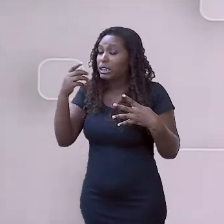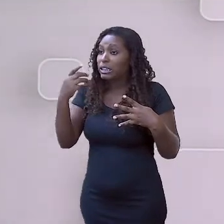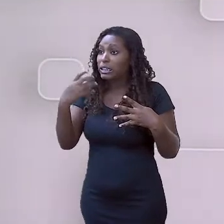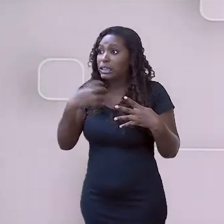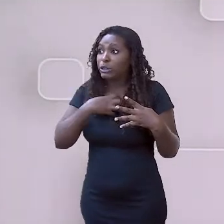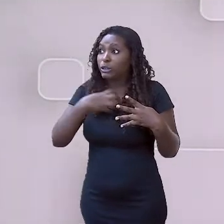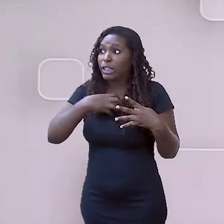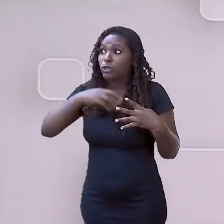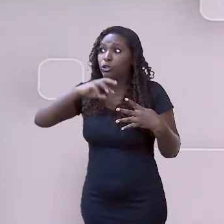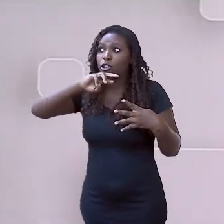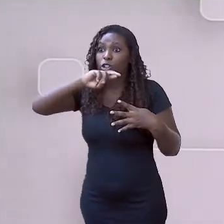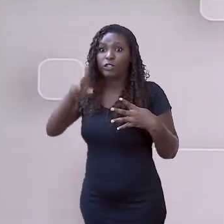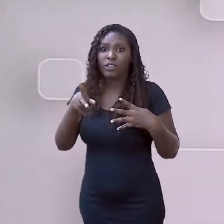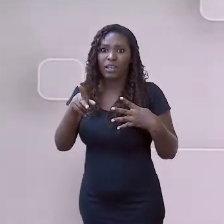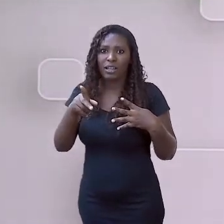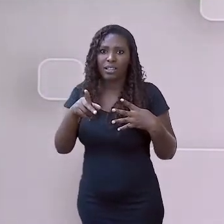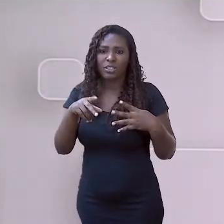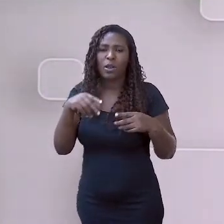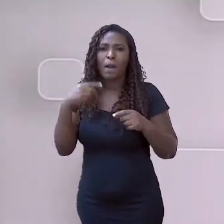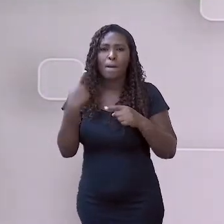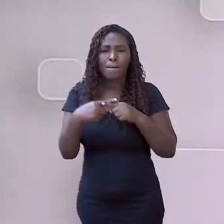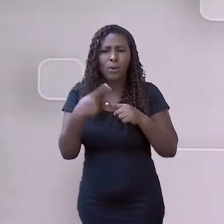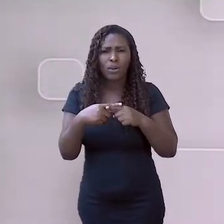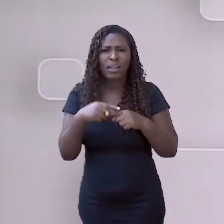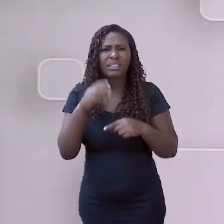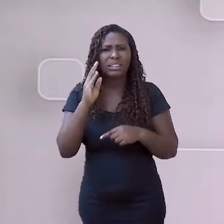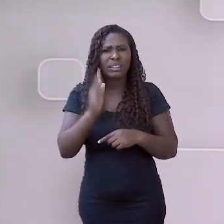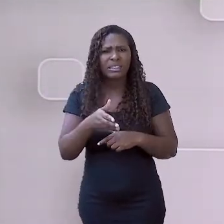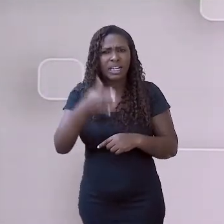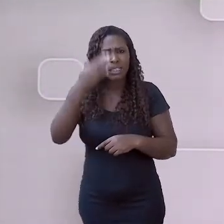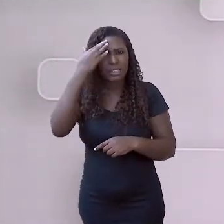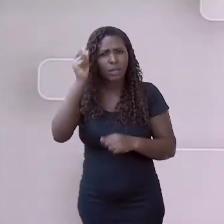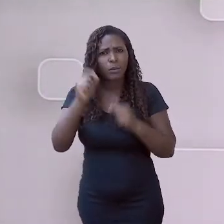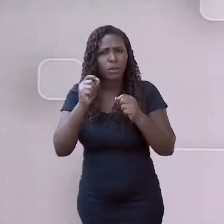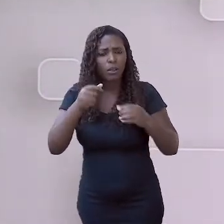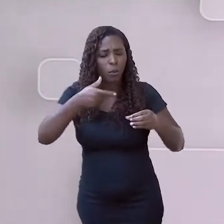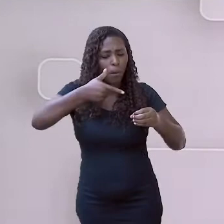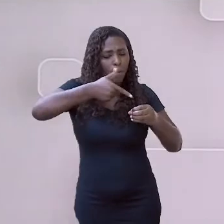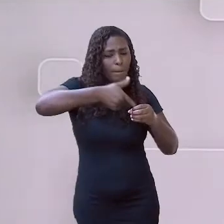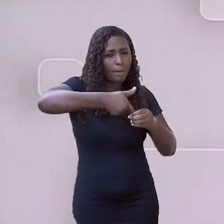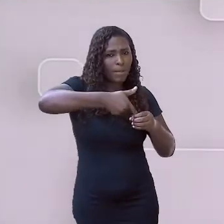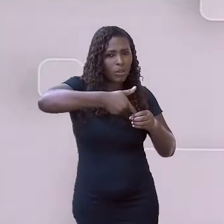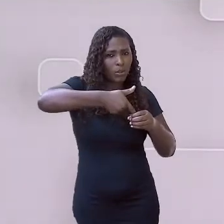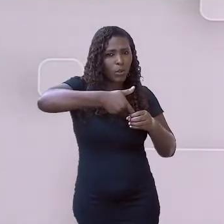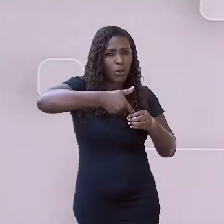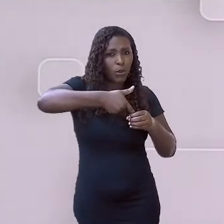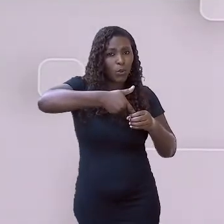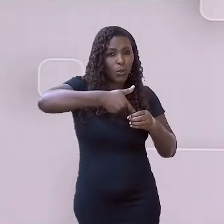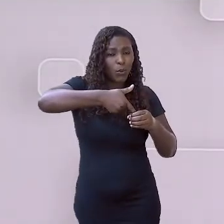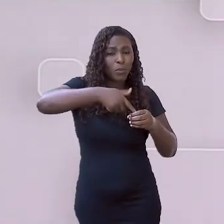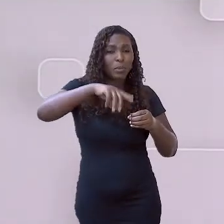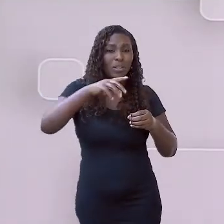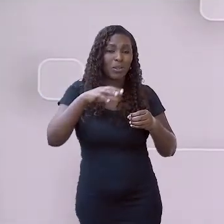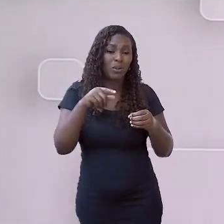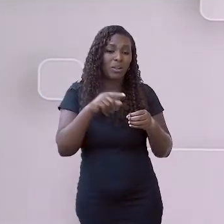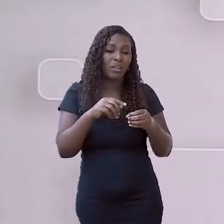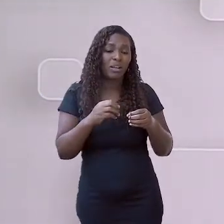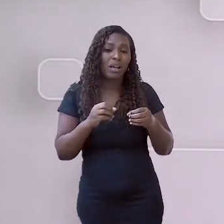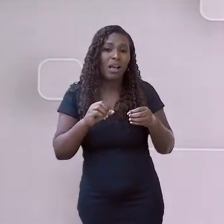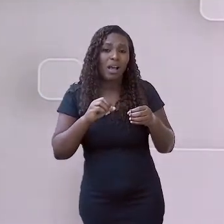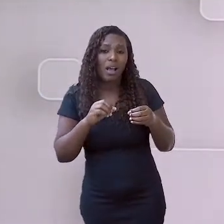fóssil, ela tem causado muitos males à sociedade.